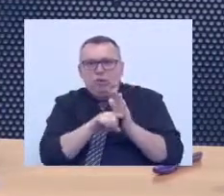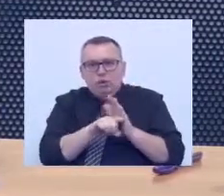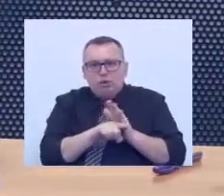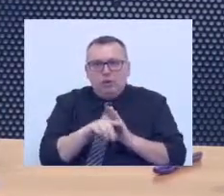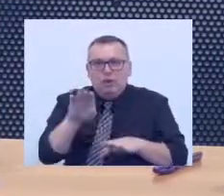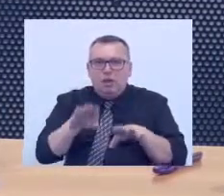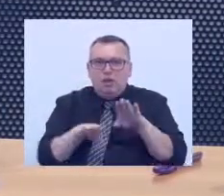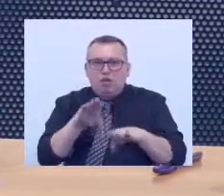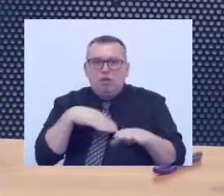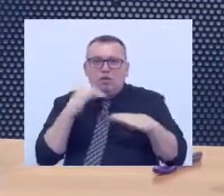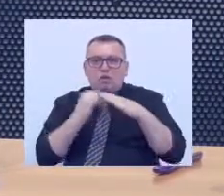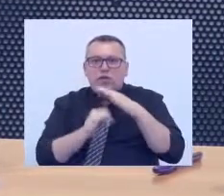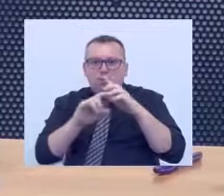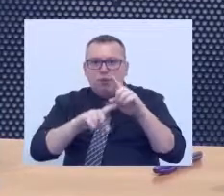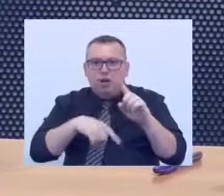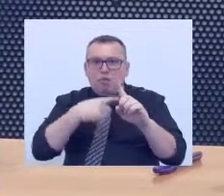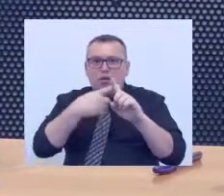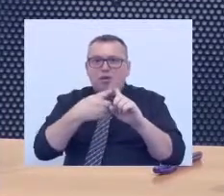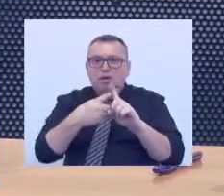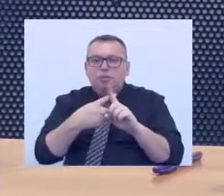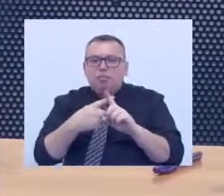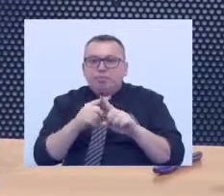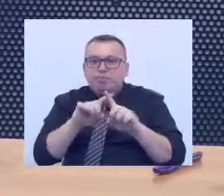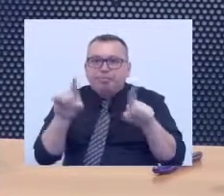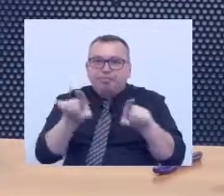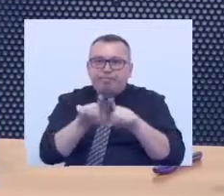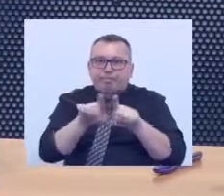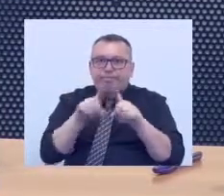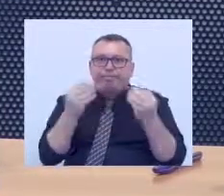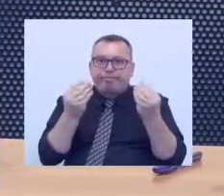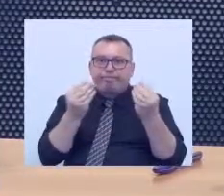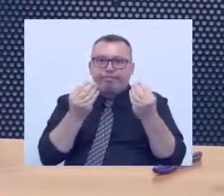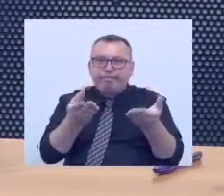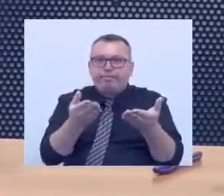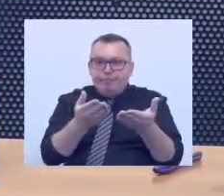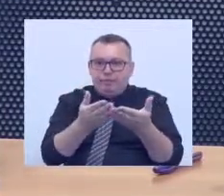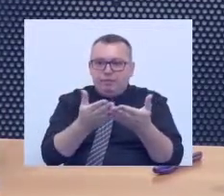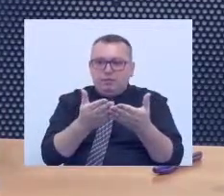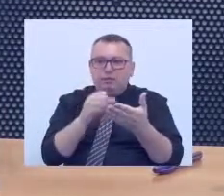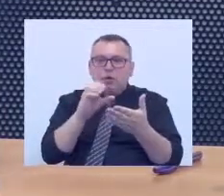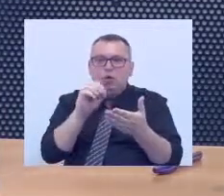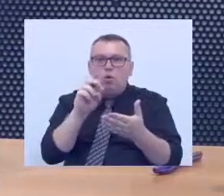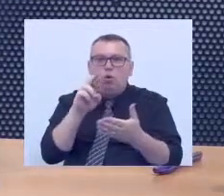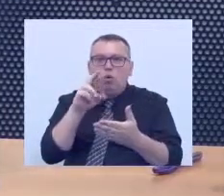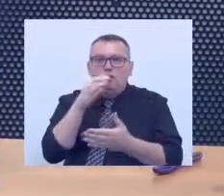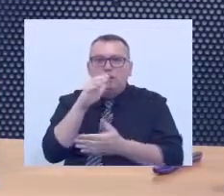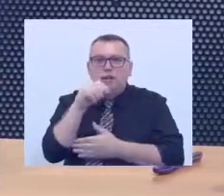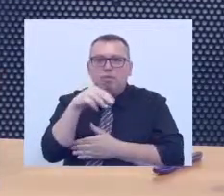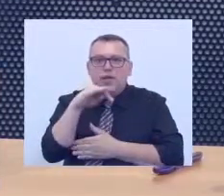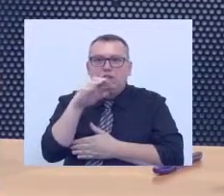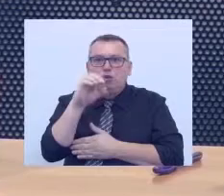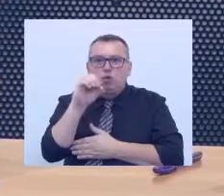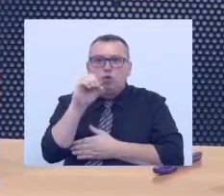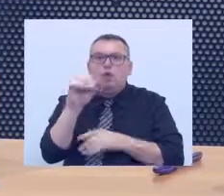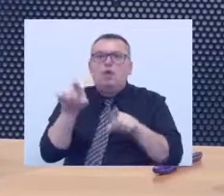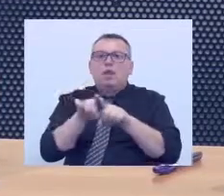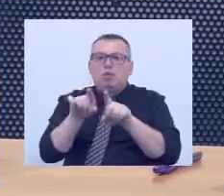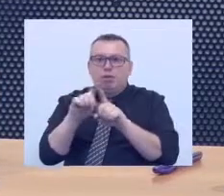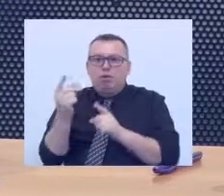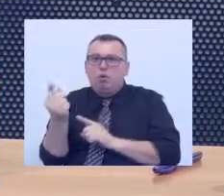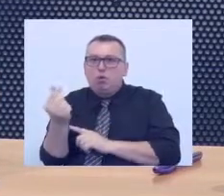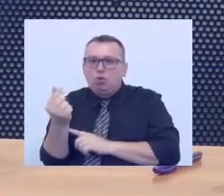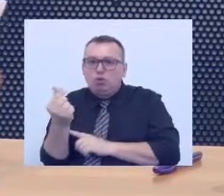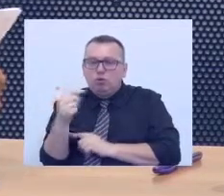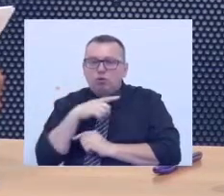algum investimento a mais, né? Mas, enfim, é o que está colocado no orçamento. E também o custeio tem